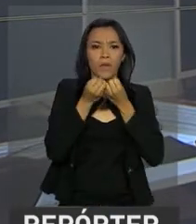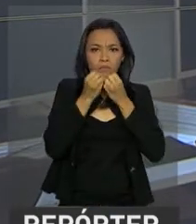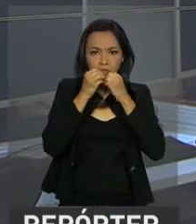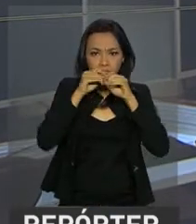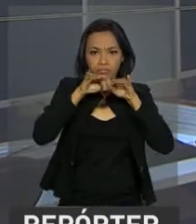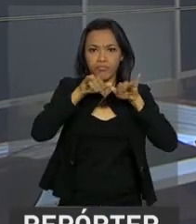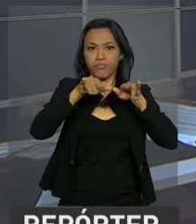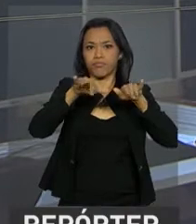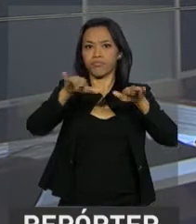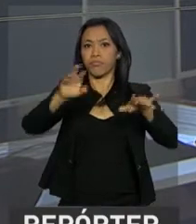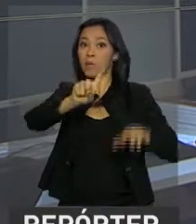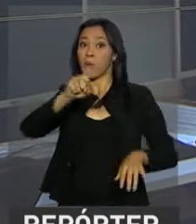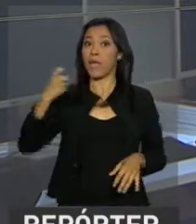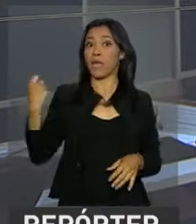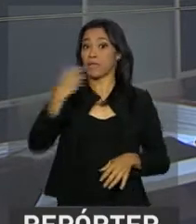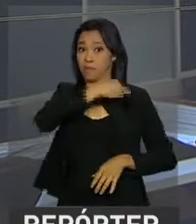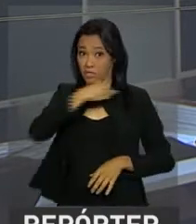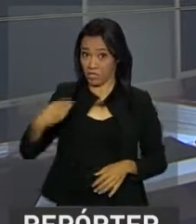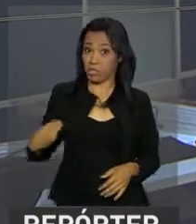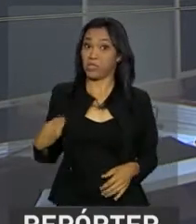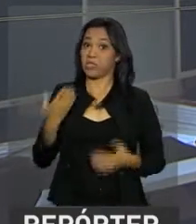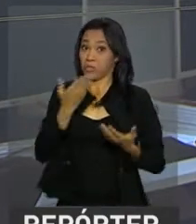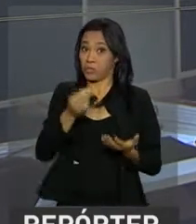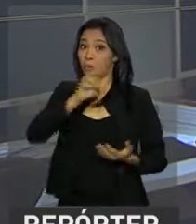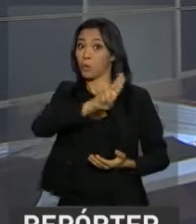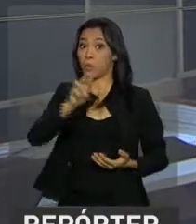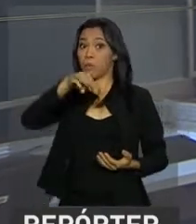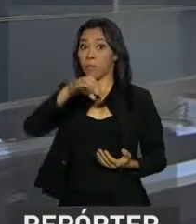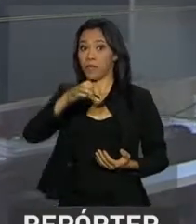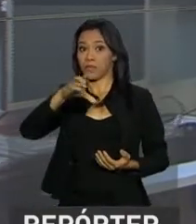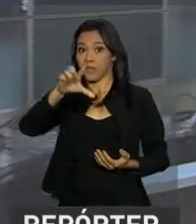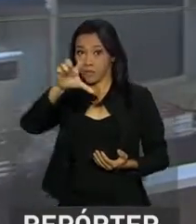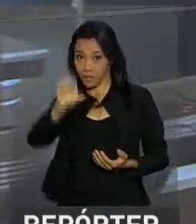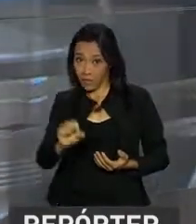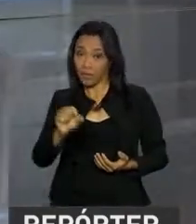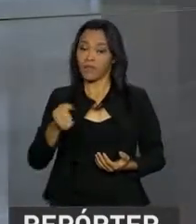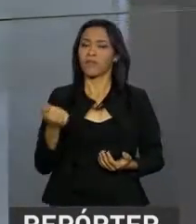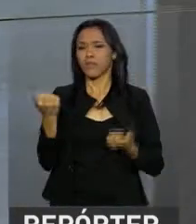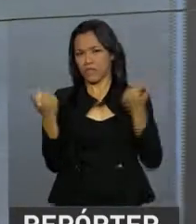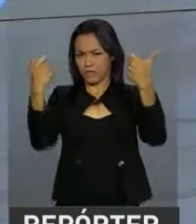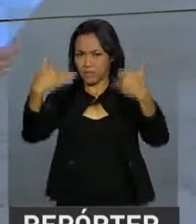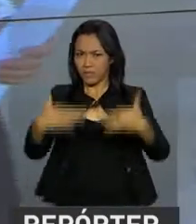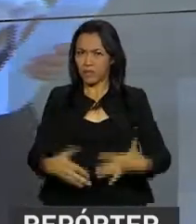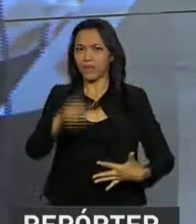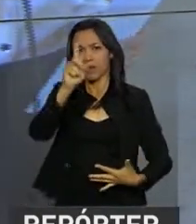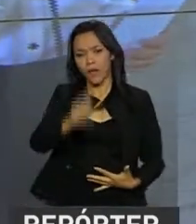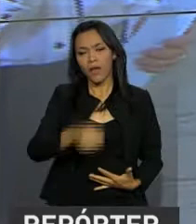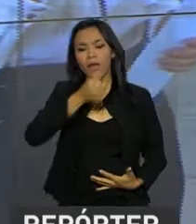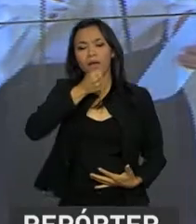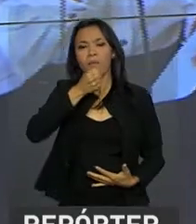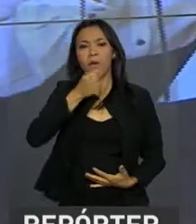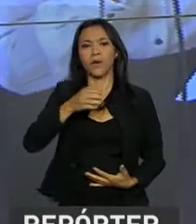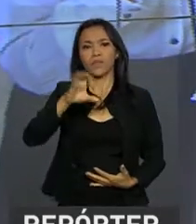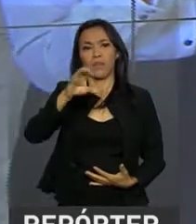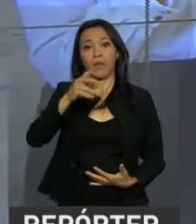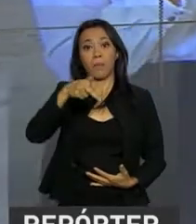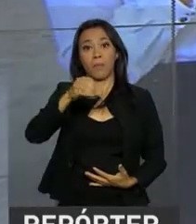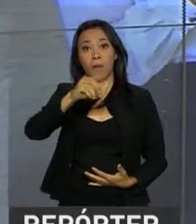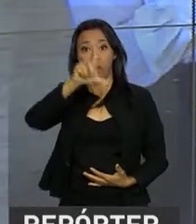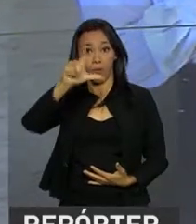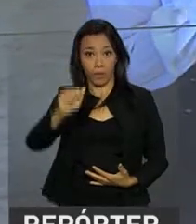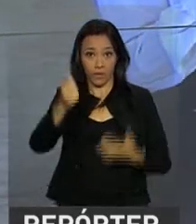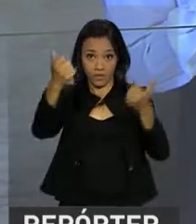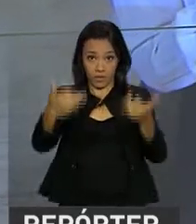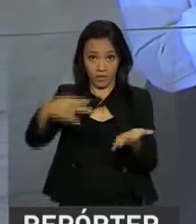pelo ex-ministro da Cultura, Marcelo Calero. Quem traz os detalhes ao vivo para a gente é a repórter Paola Deotti, que está no Palácio do Planalto.